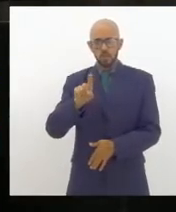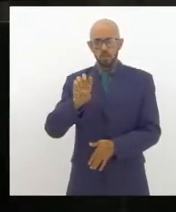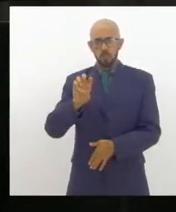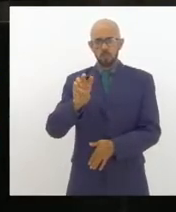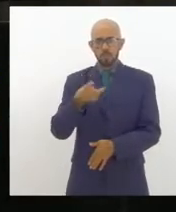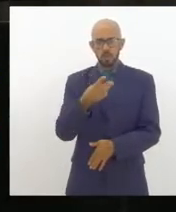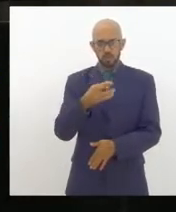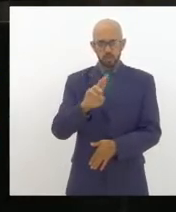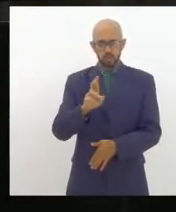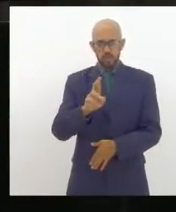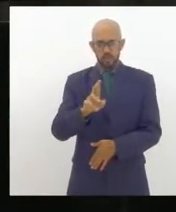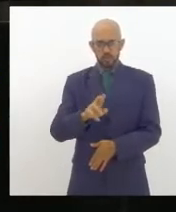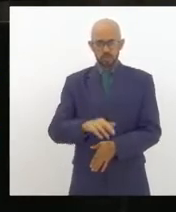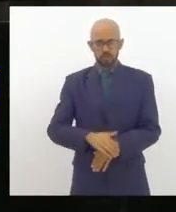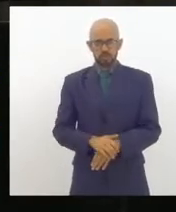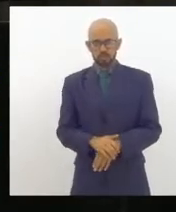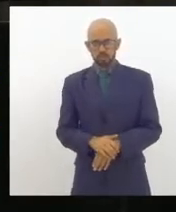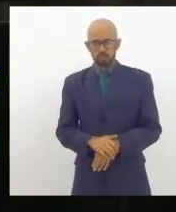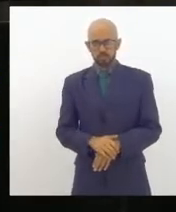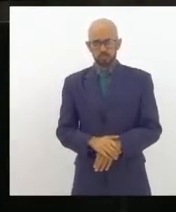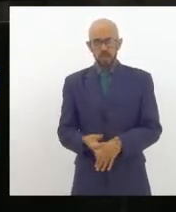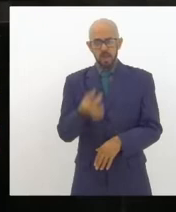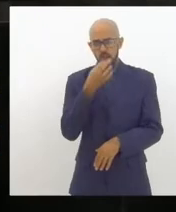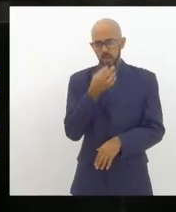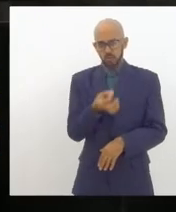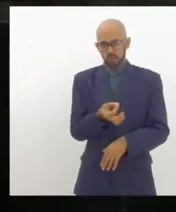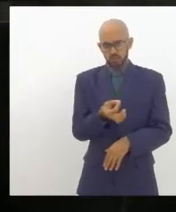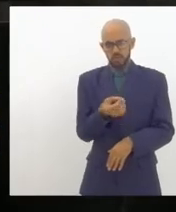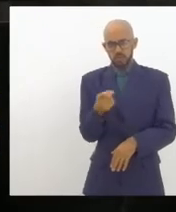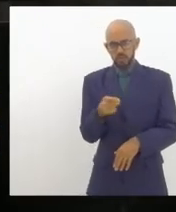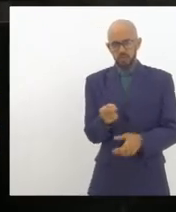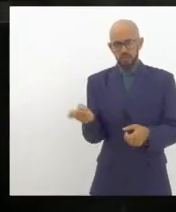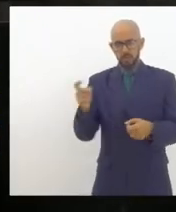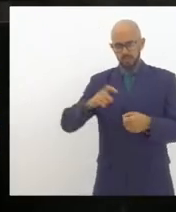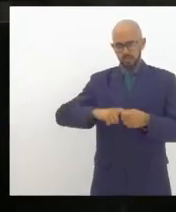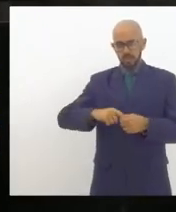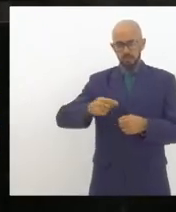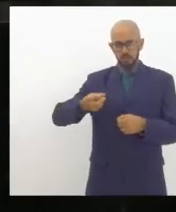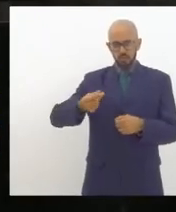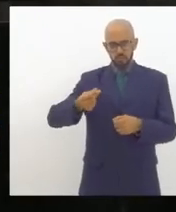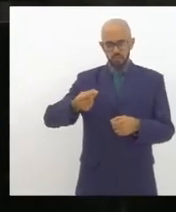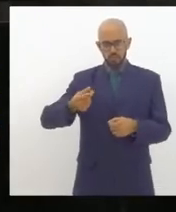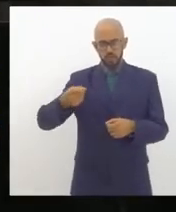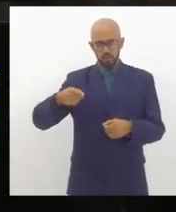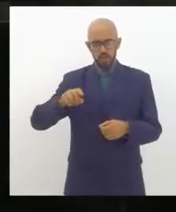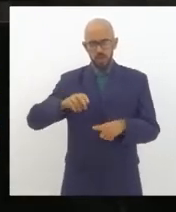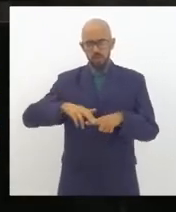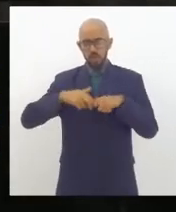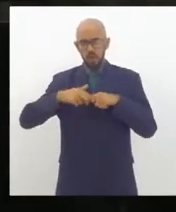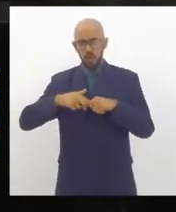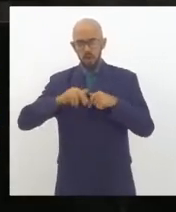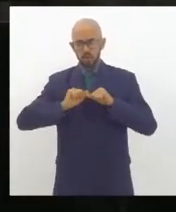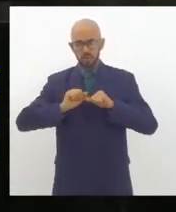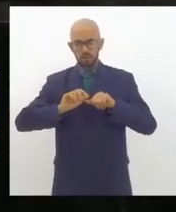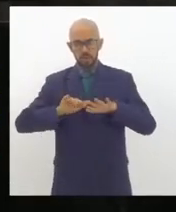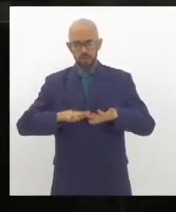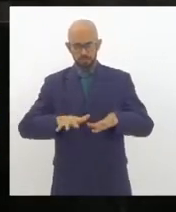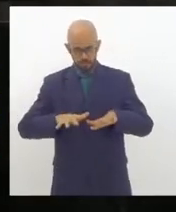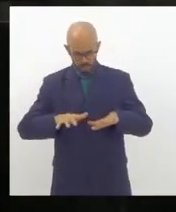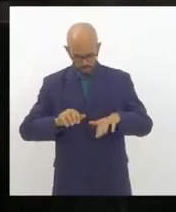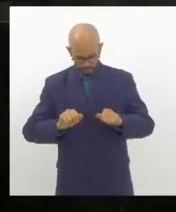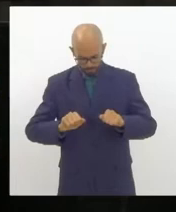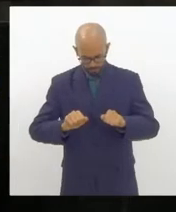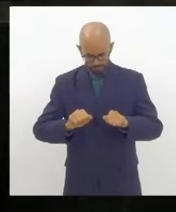R$ 251 milhões. A justificativa para esse ressarcimento é por conta do início da pandemia,